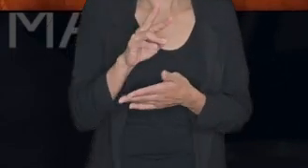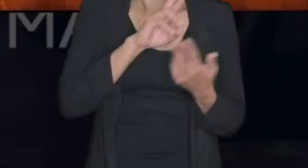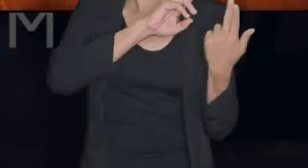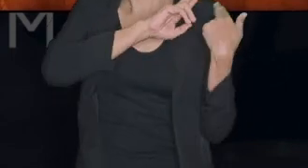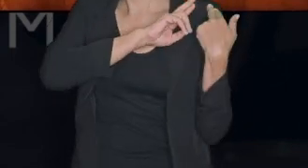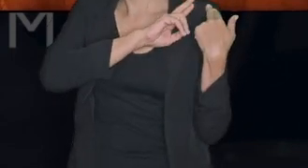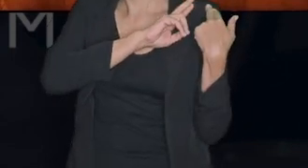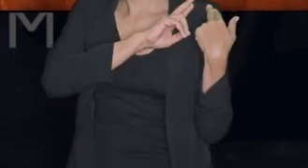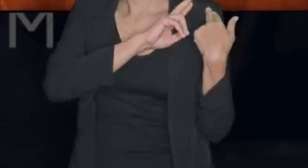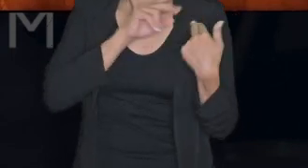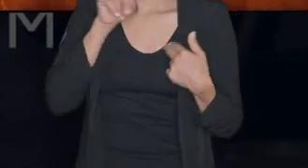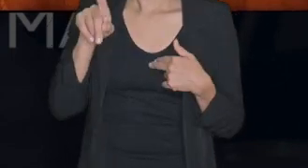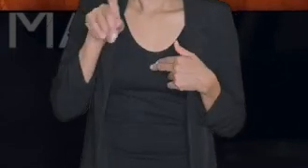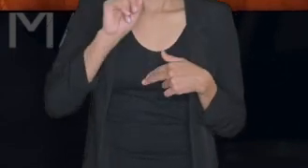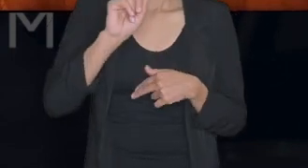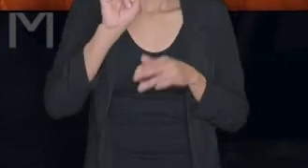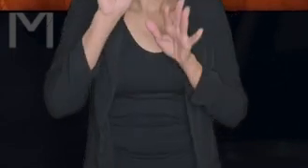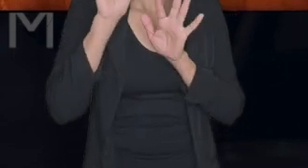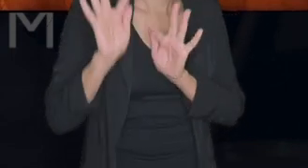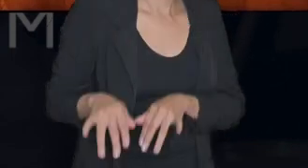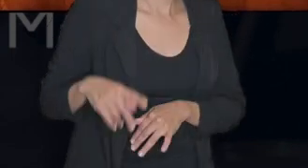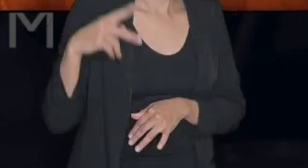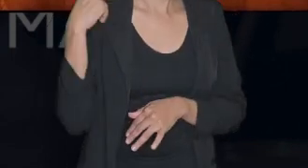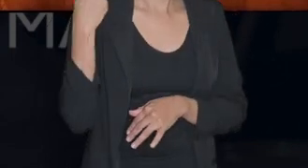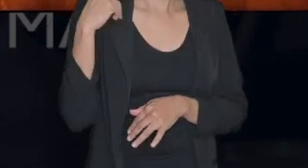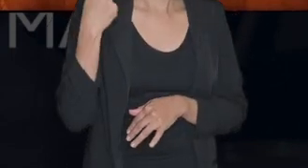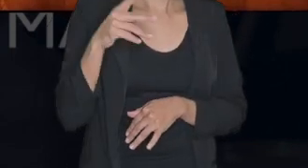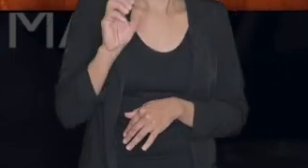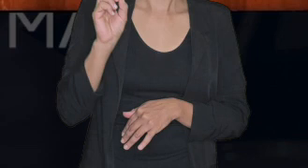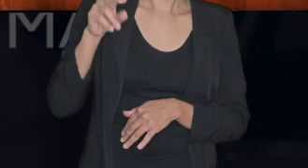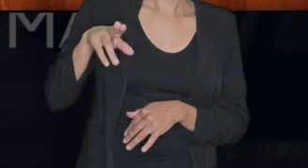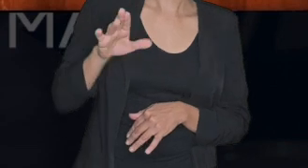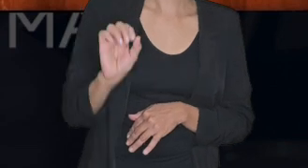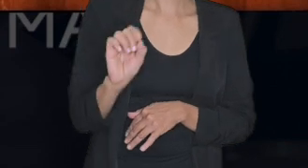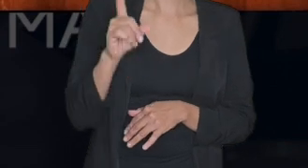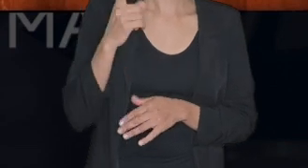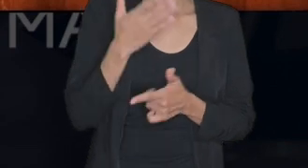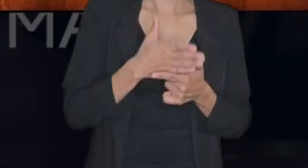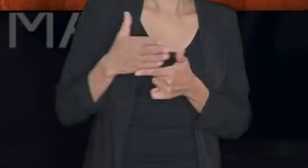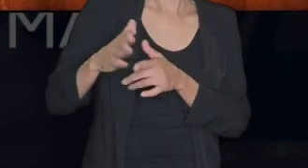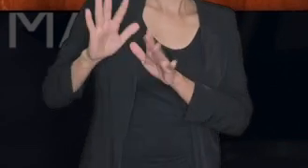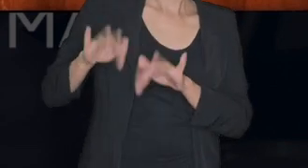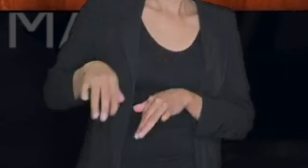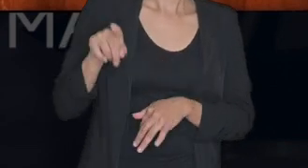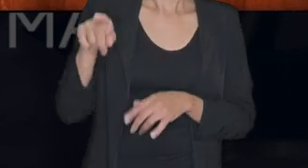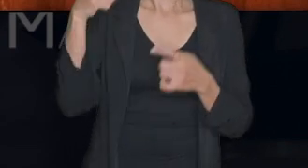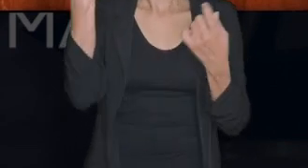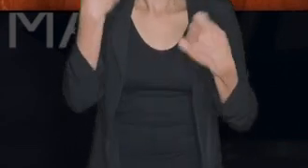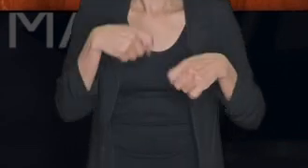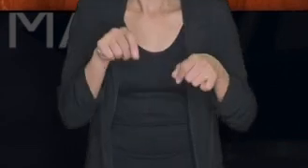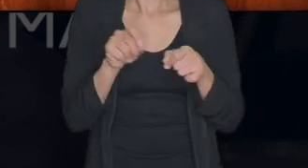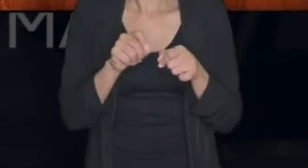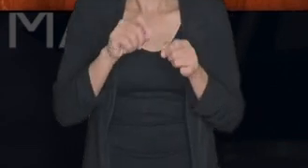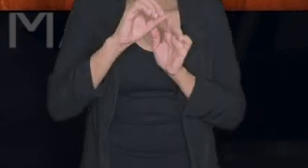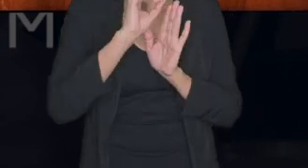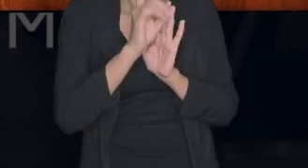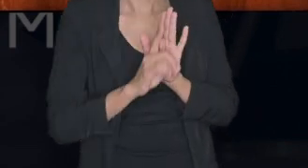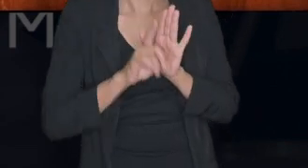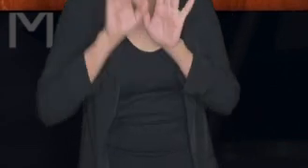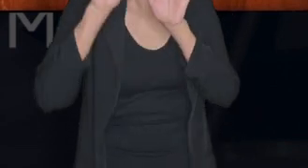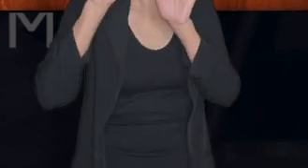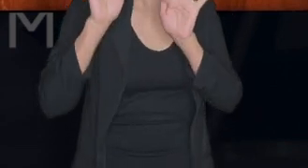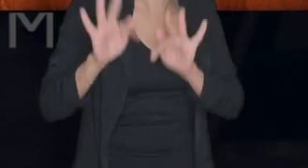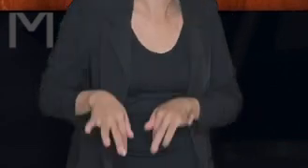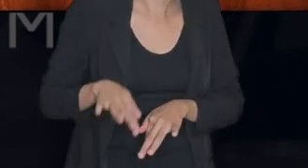finaliza o seu munus com a partilha. Ele vai precisar fazer a declaração final do espólio. E ali